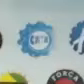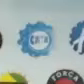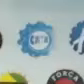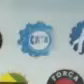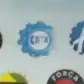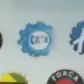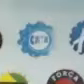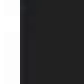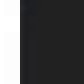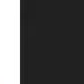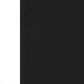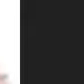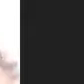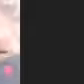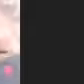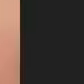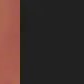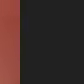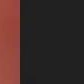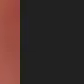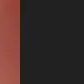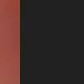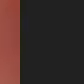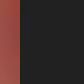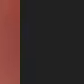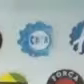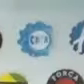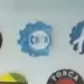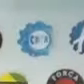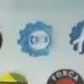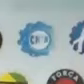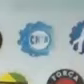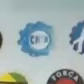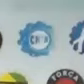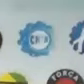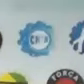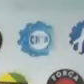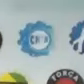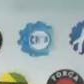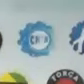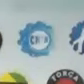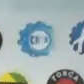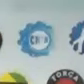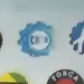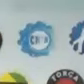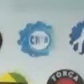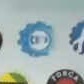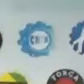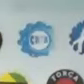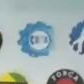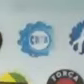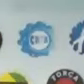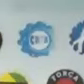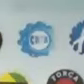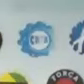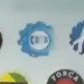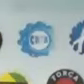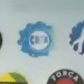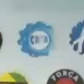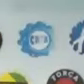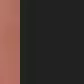diariamente, a gente elege algumas imagens para colocar aqui, imagens tocantes, Nelson. E você está aí sempre também